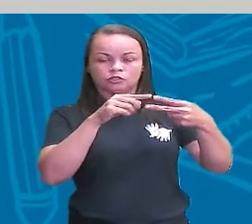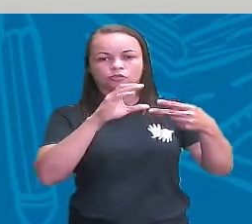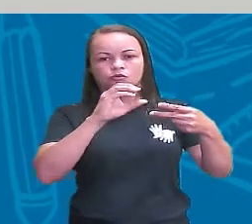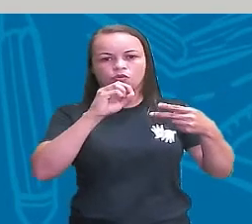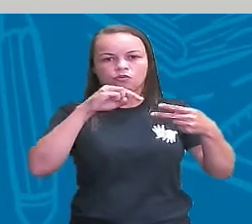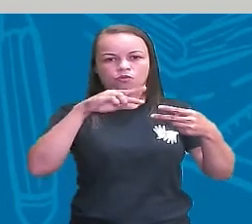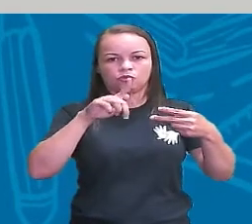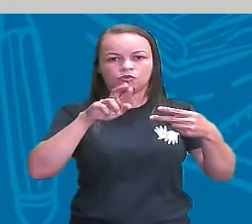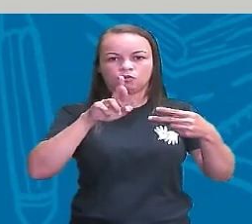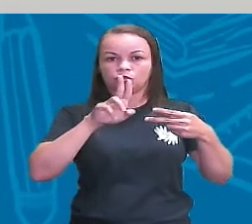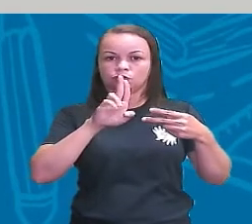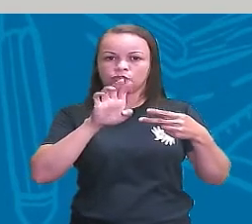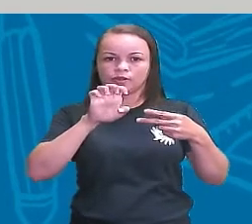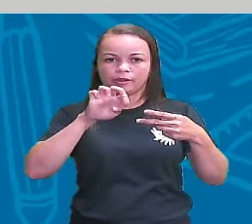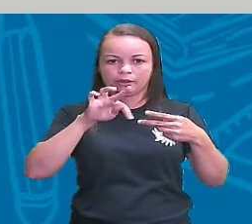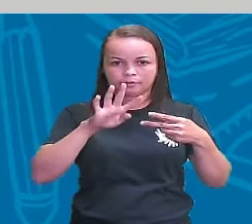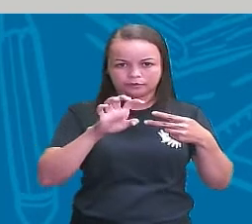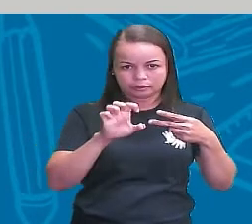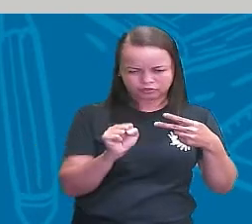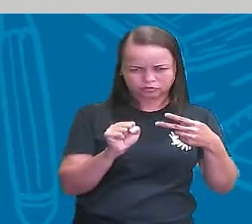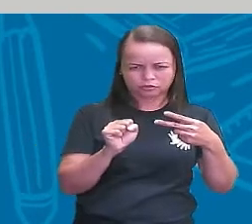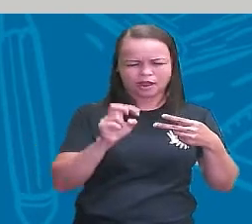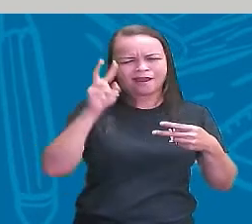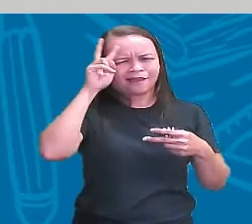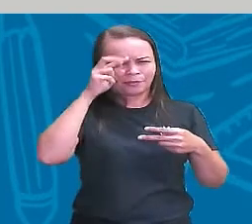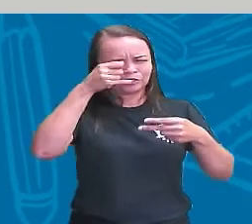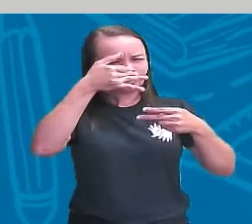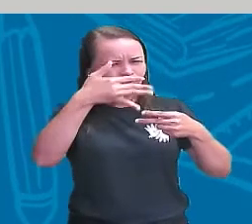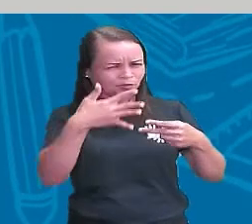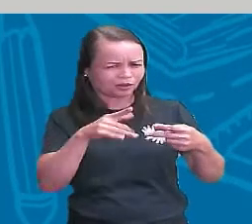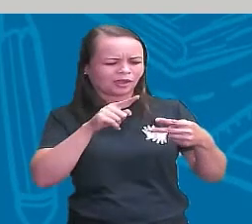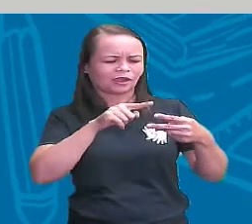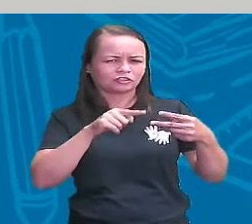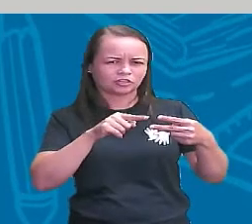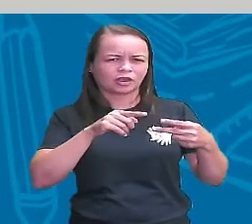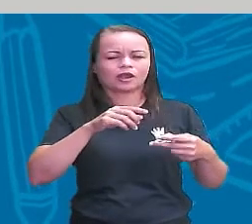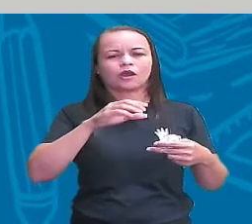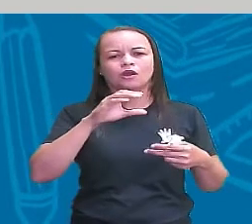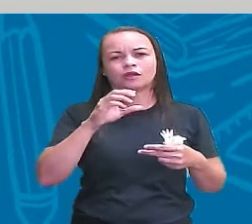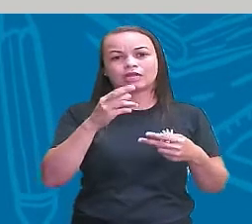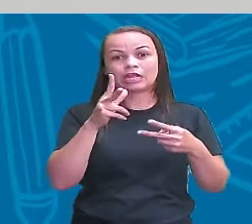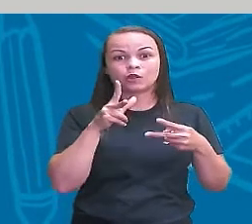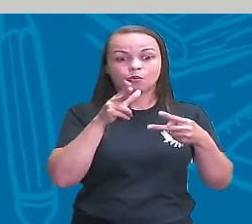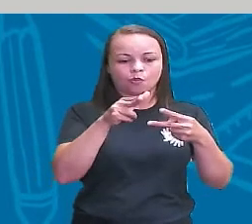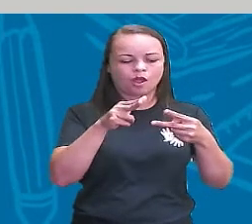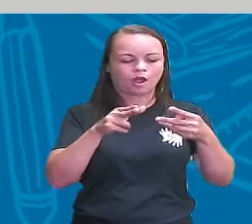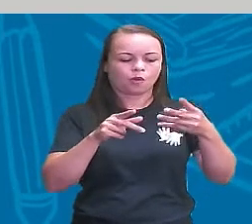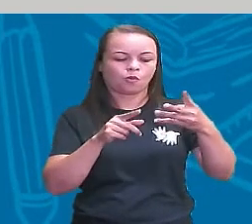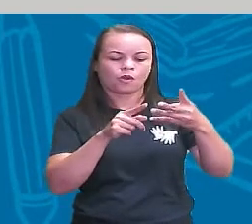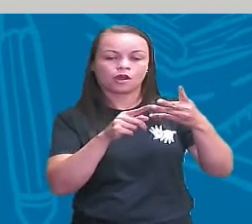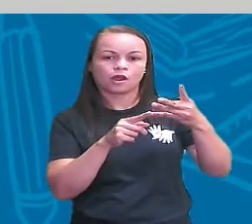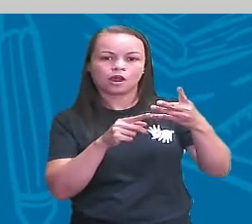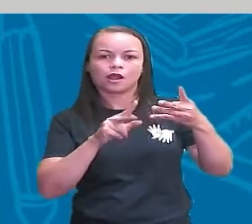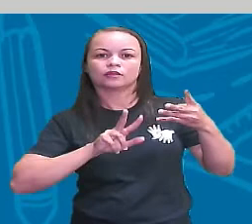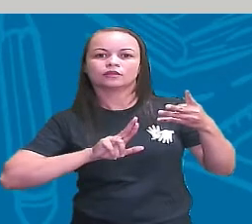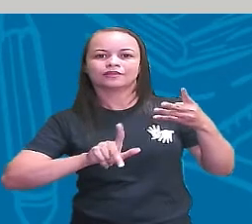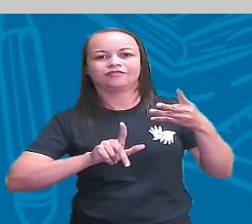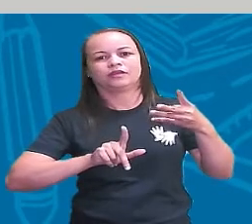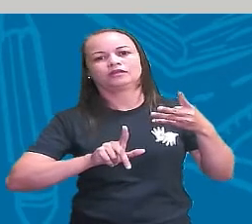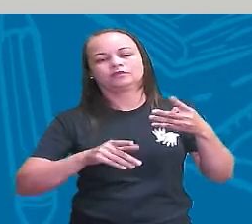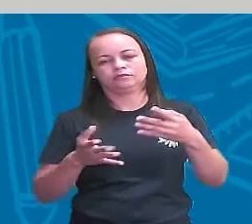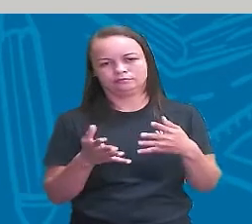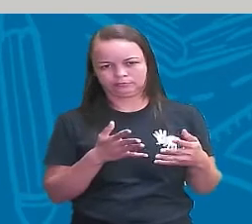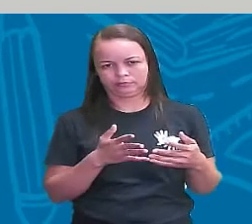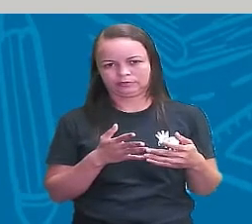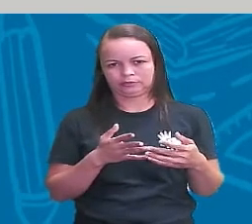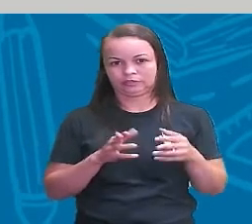congruentes. Lembra que eu já disse aqui a vocês o que são congruentes? Ou seja, 2 lados iguais e 2 lados diferentes, tá?